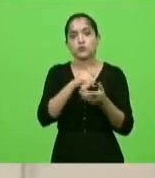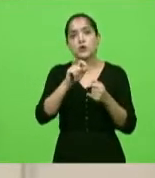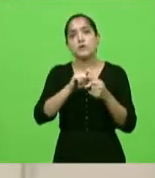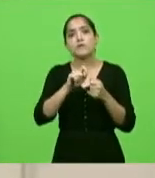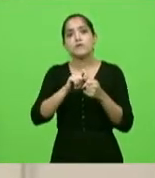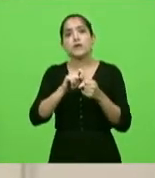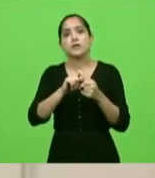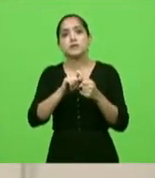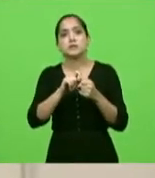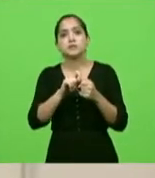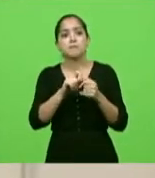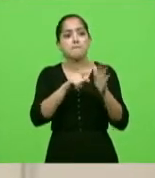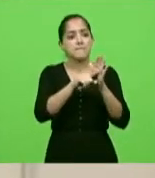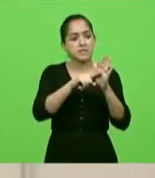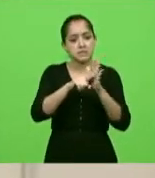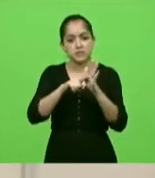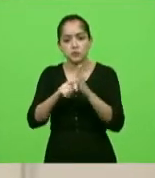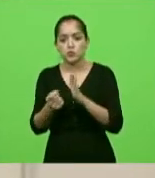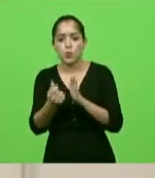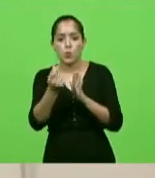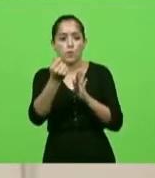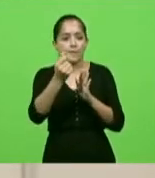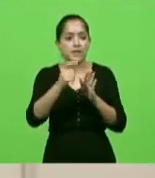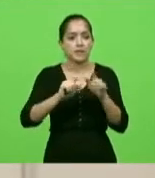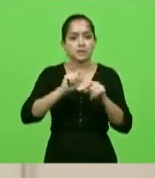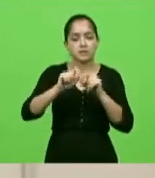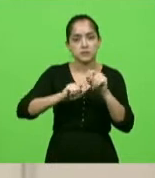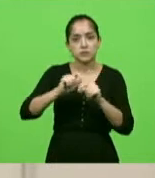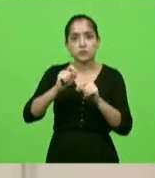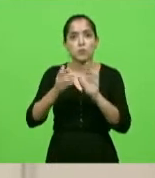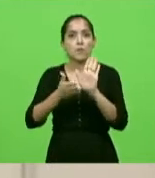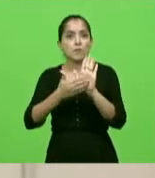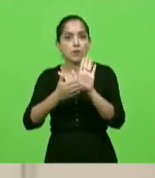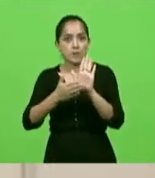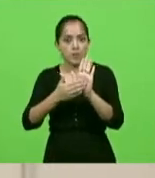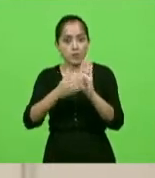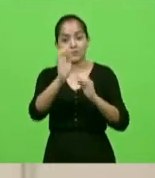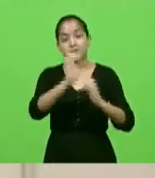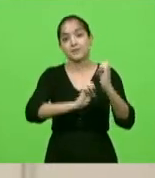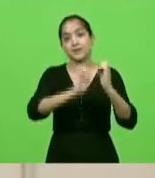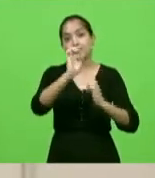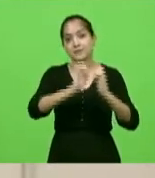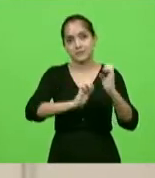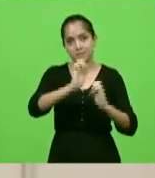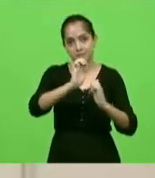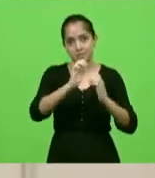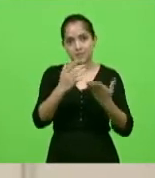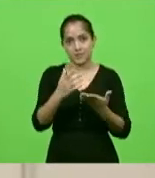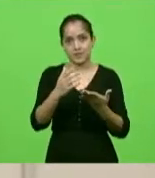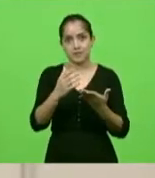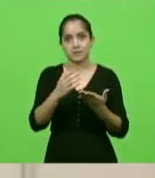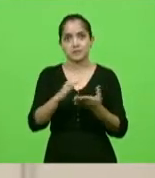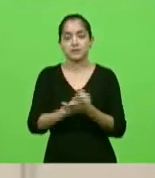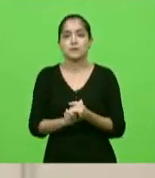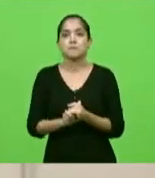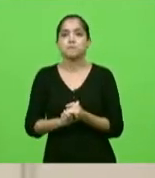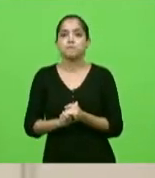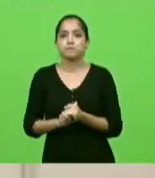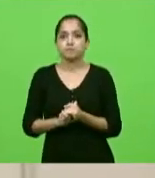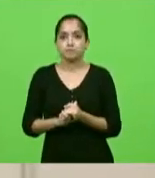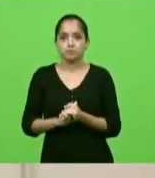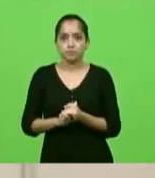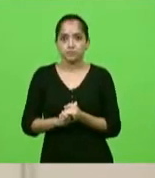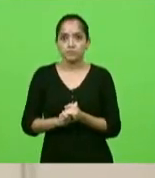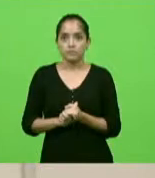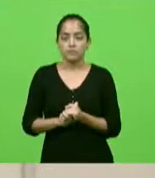realizou cotação de preços, tendo havido apresentação de propostas pelas empresas Brazilian International